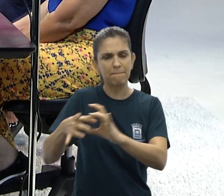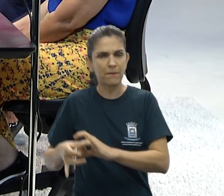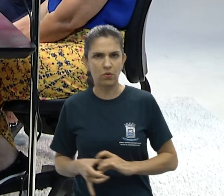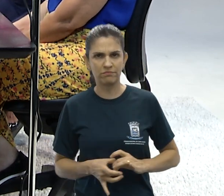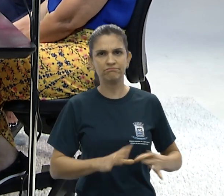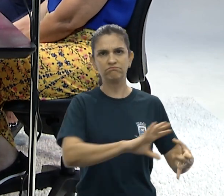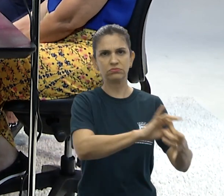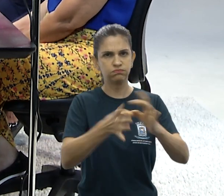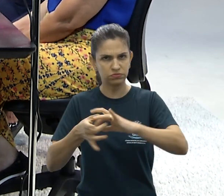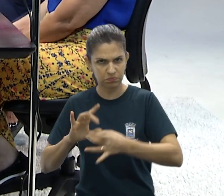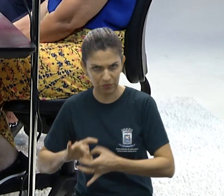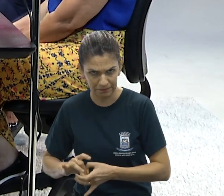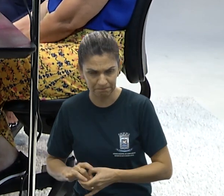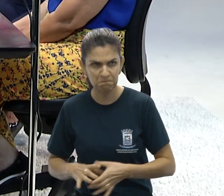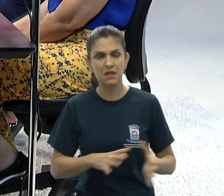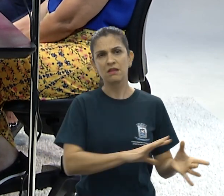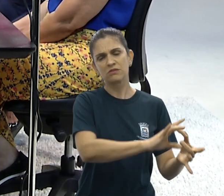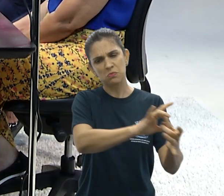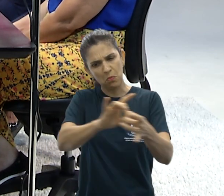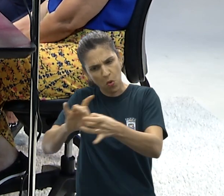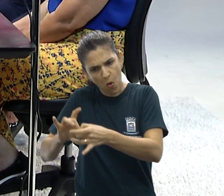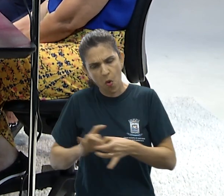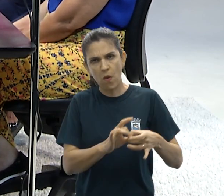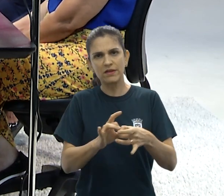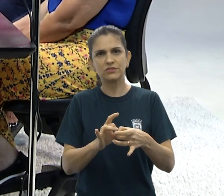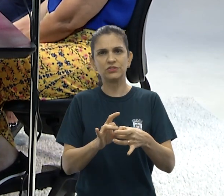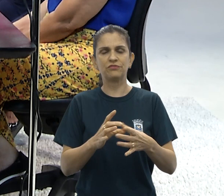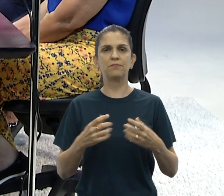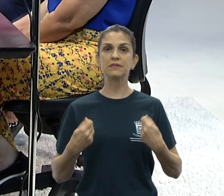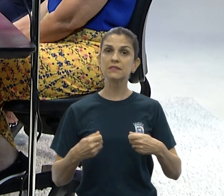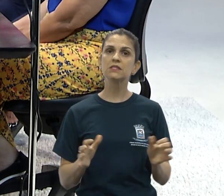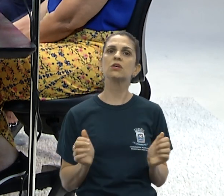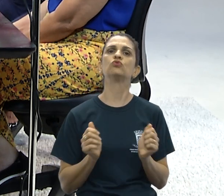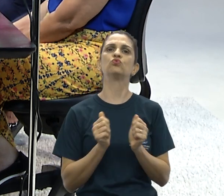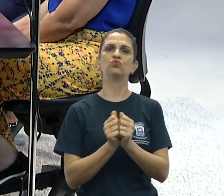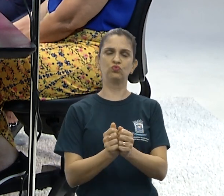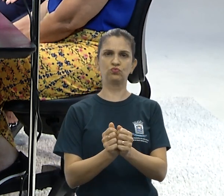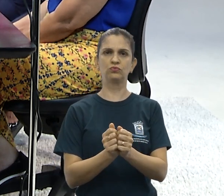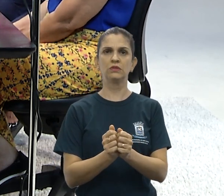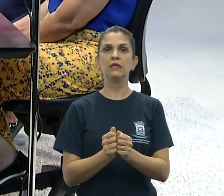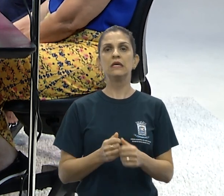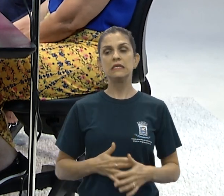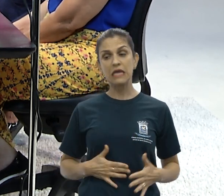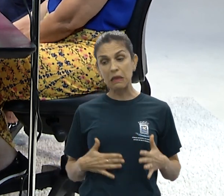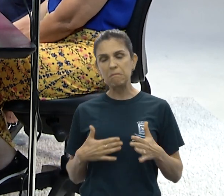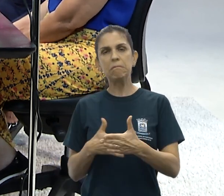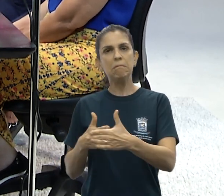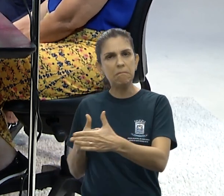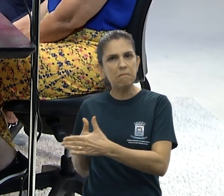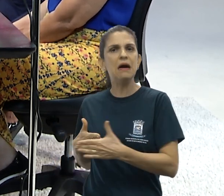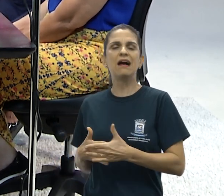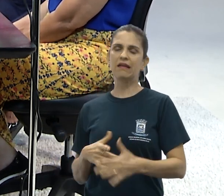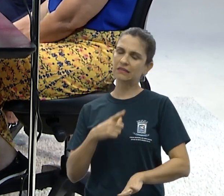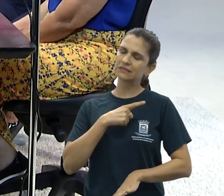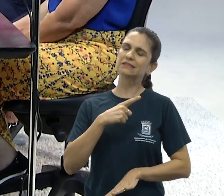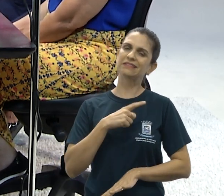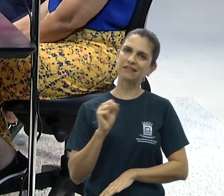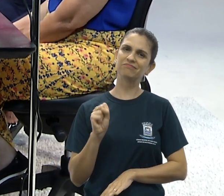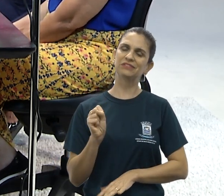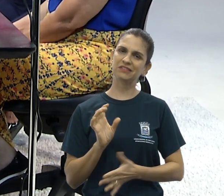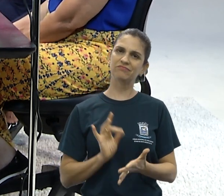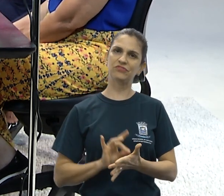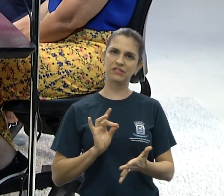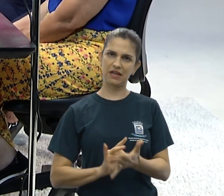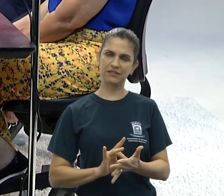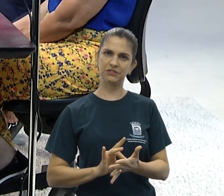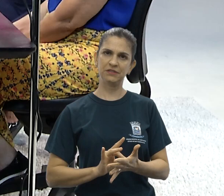integral. Então, às vezes, neste fluxo, acontecem alguns entraves, como me parece ter sido o caso. Então, também nessa